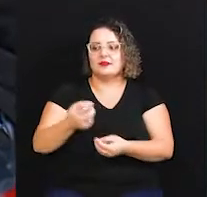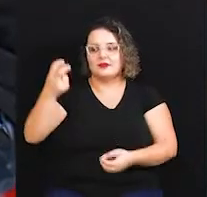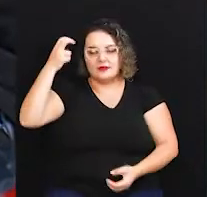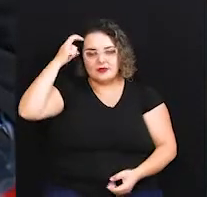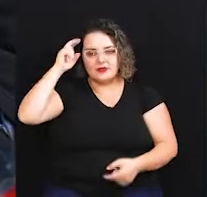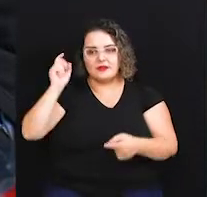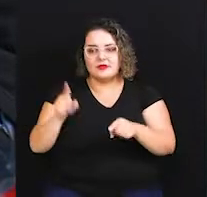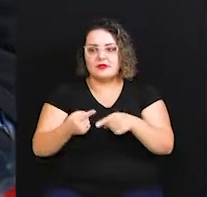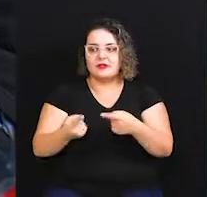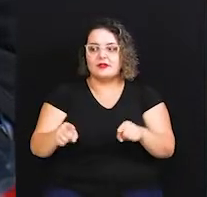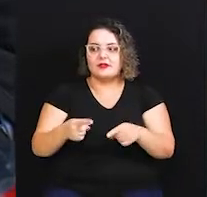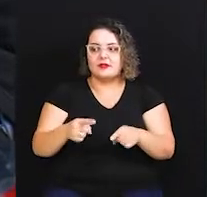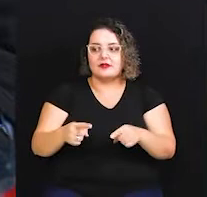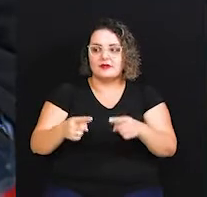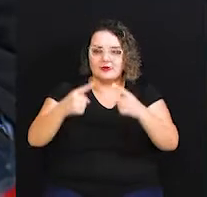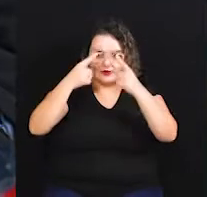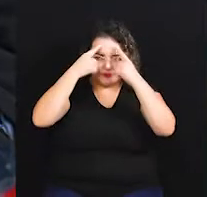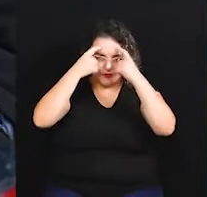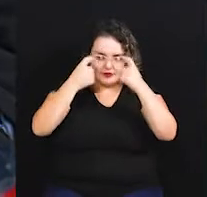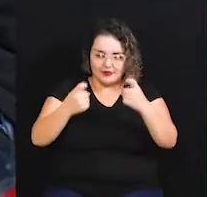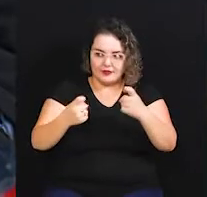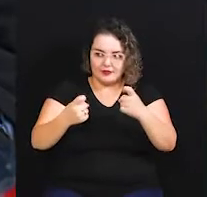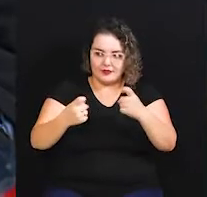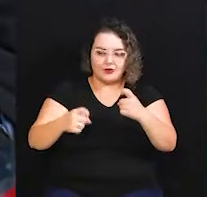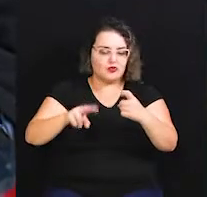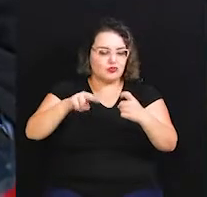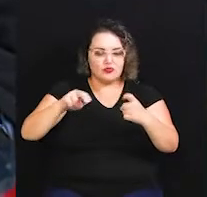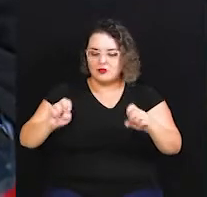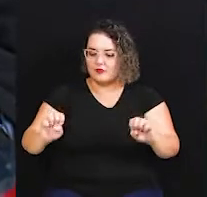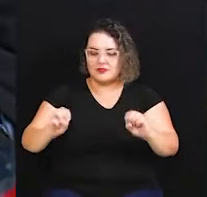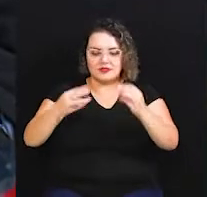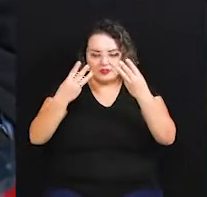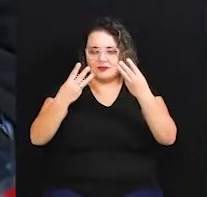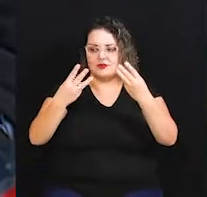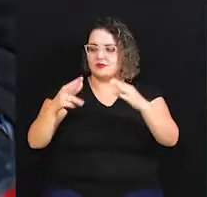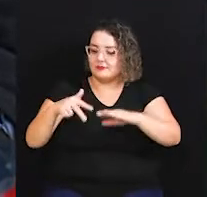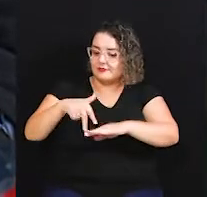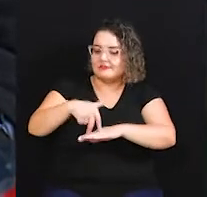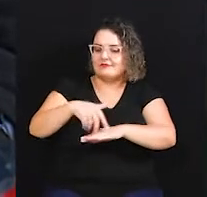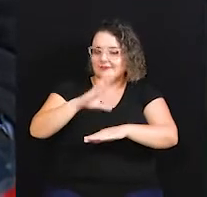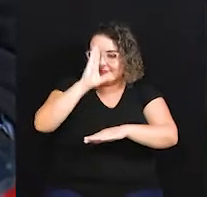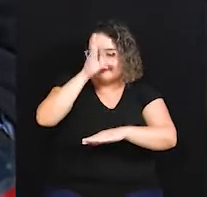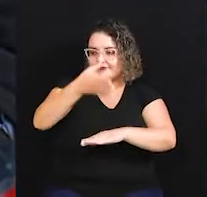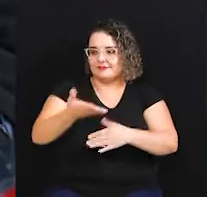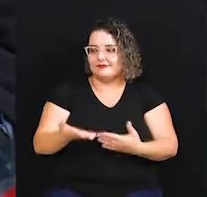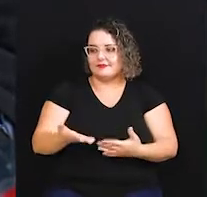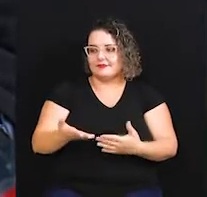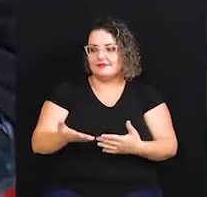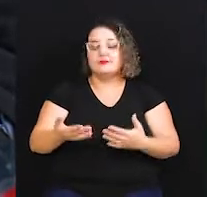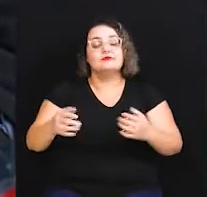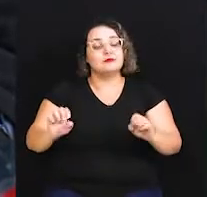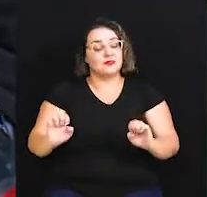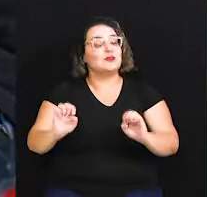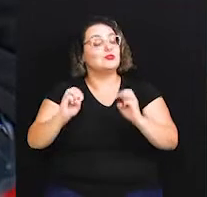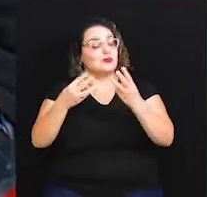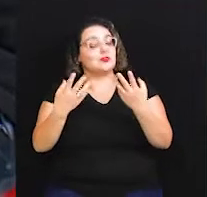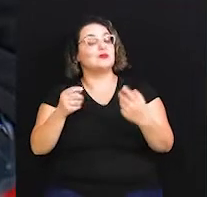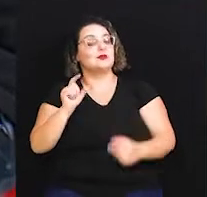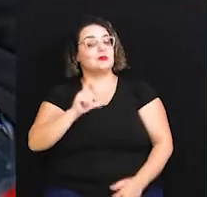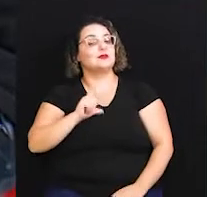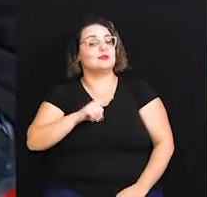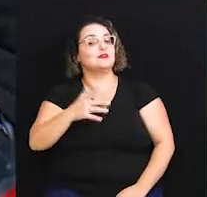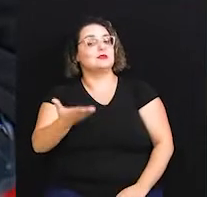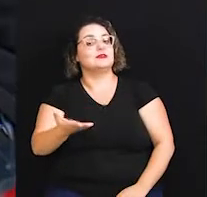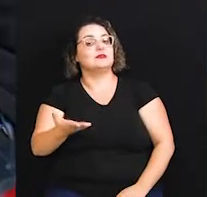onde tem cultura, onde tem música, a violência nunca vai ser o show, nunca vai ser o espetáculo. E aqui o espetáculo que a gente tem